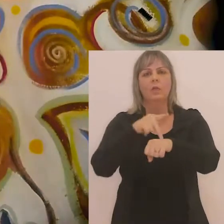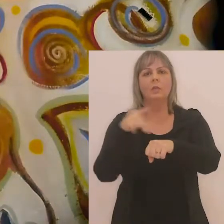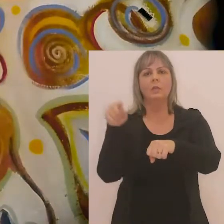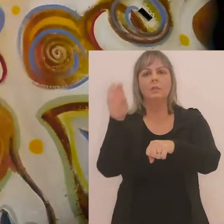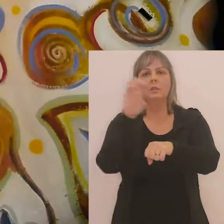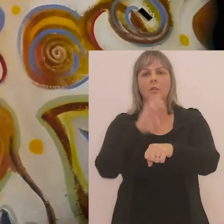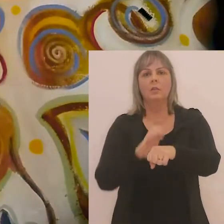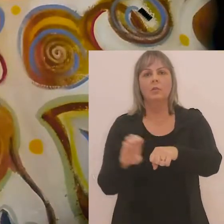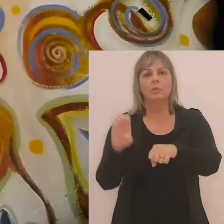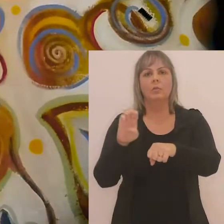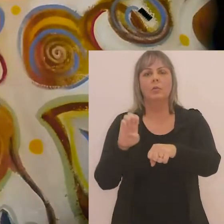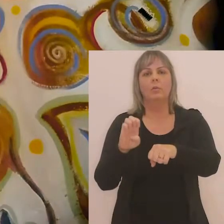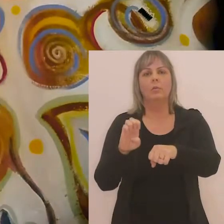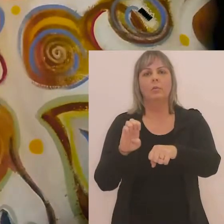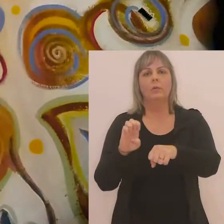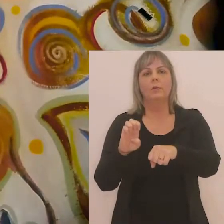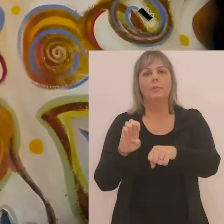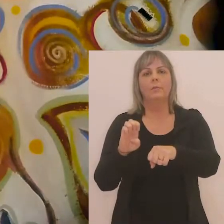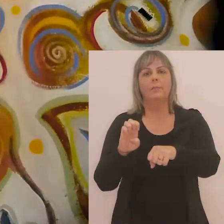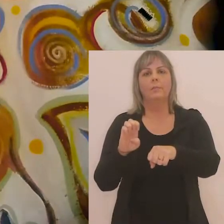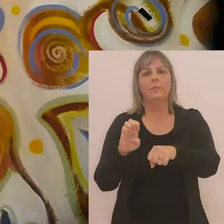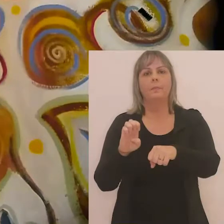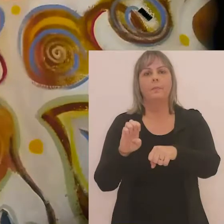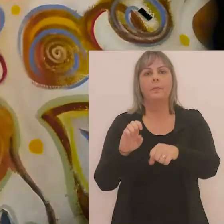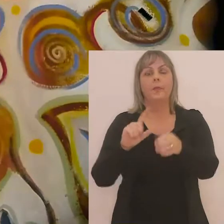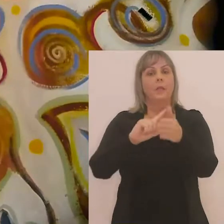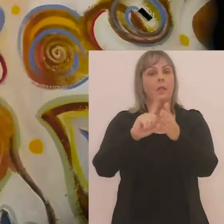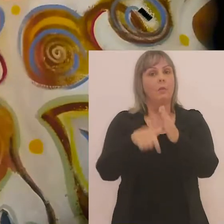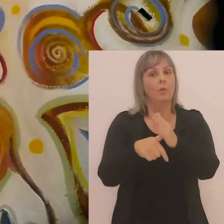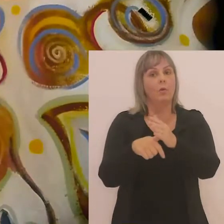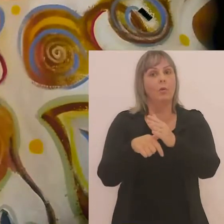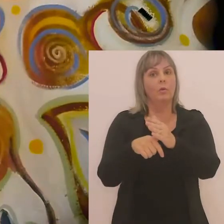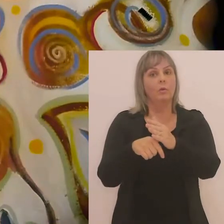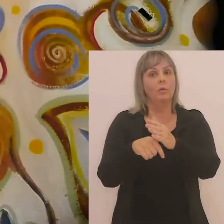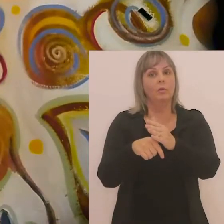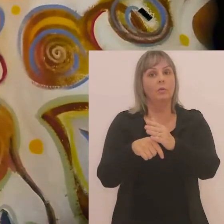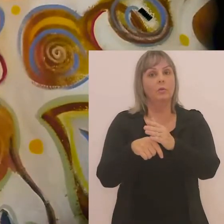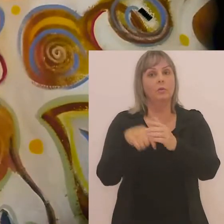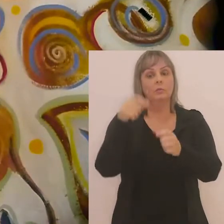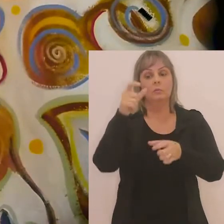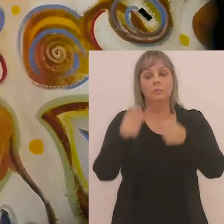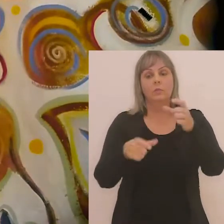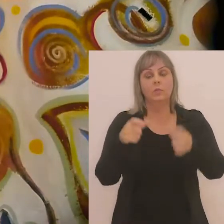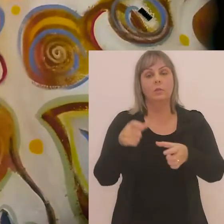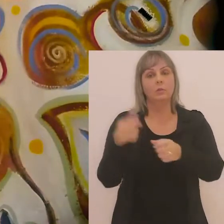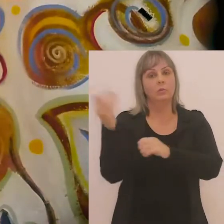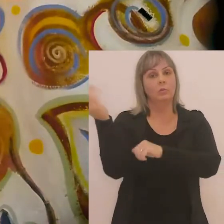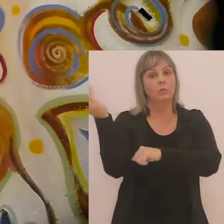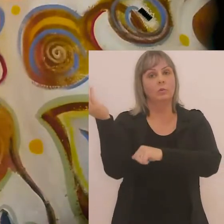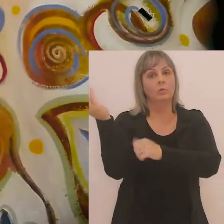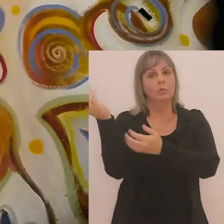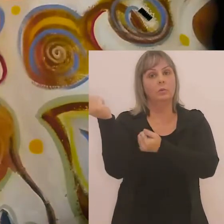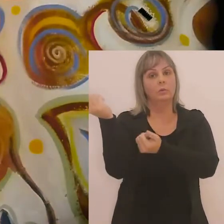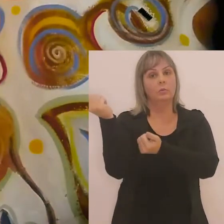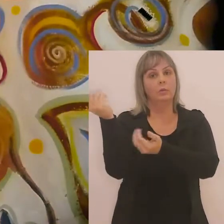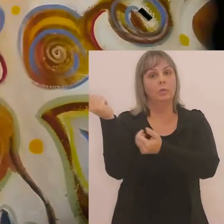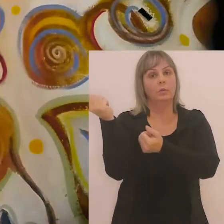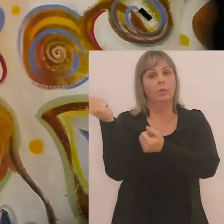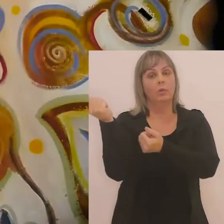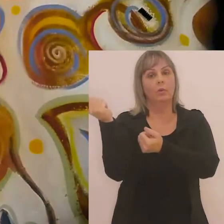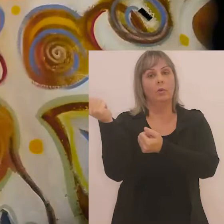vários outros países da Itália e né vários outros países da Europa e foi trazida pelos colonizadores